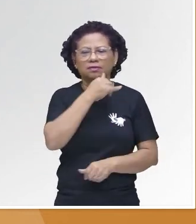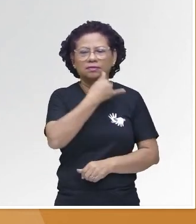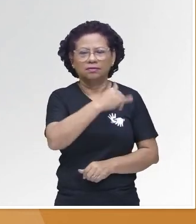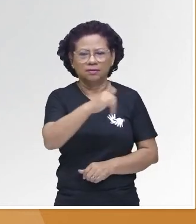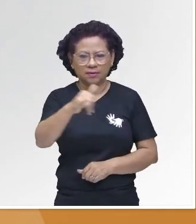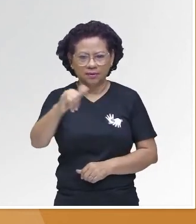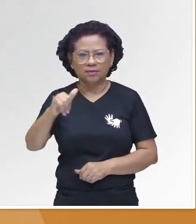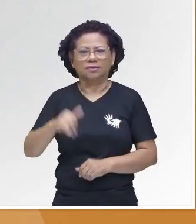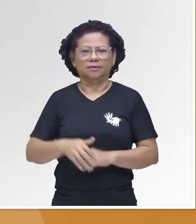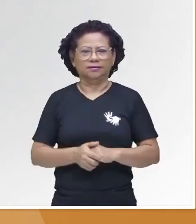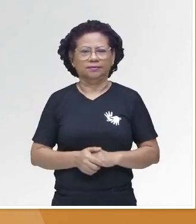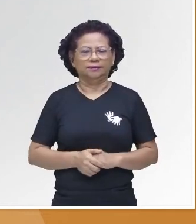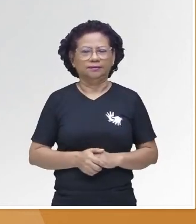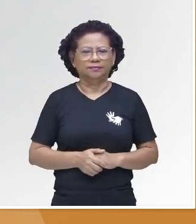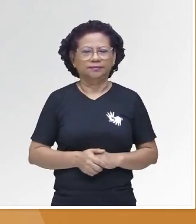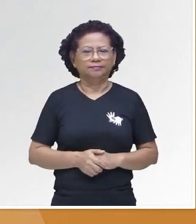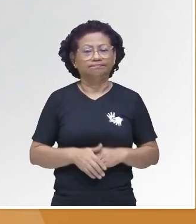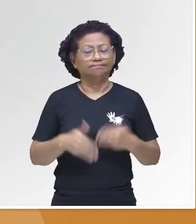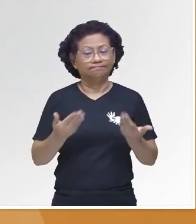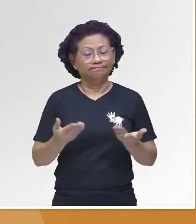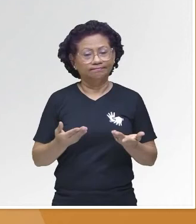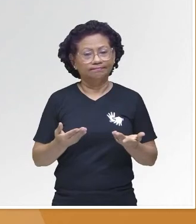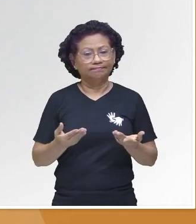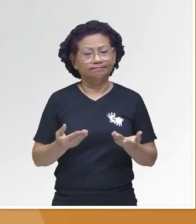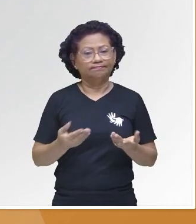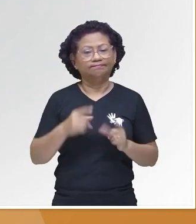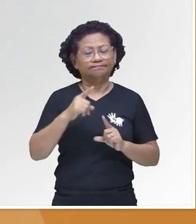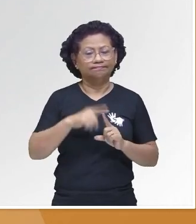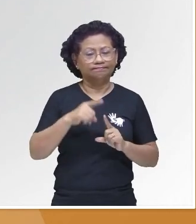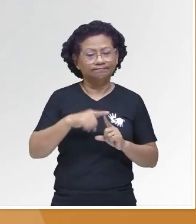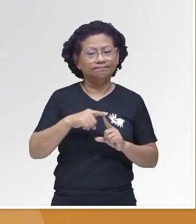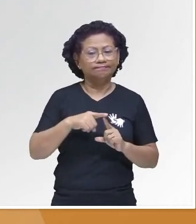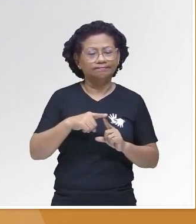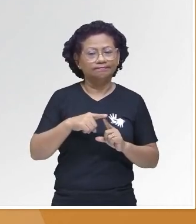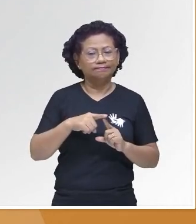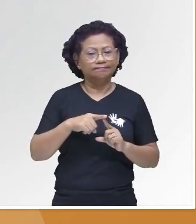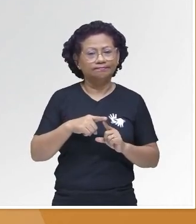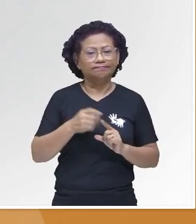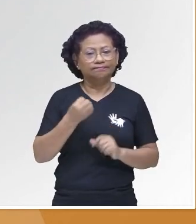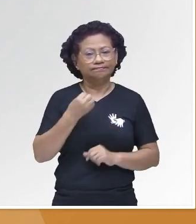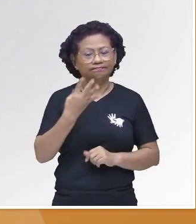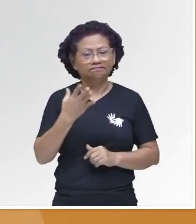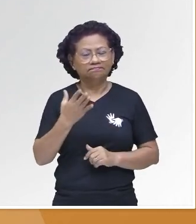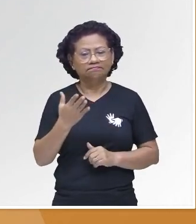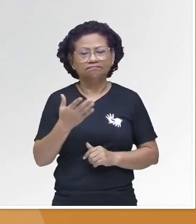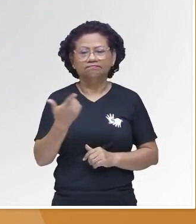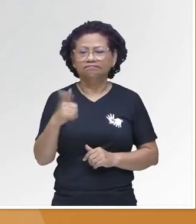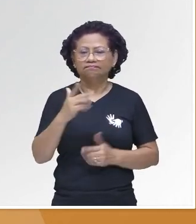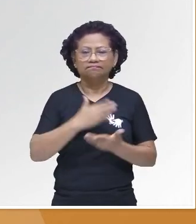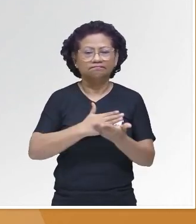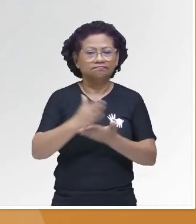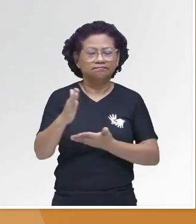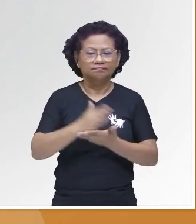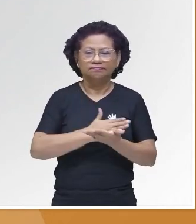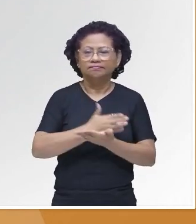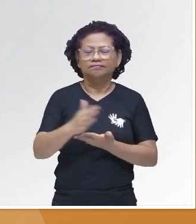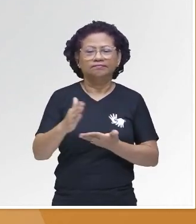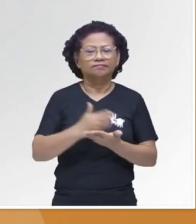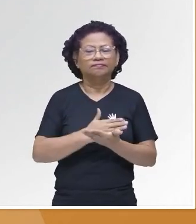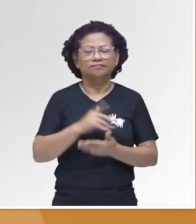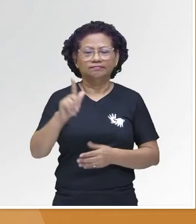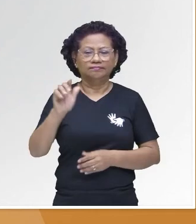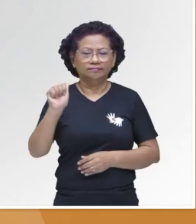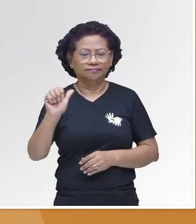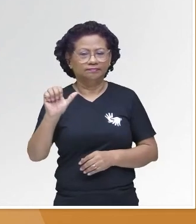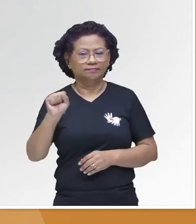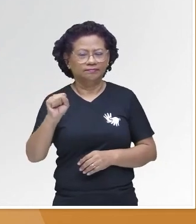positivos da energia geotérmica é quase nenhuma emissão de gases poluentes, já que é natural